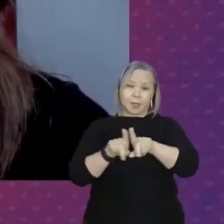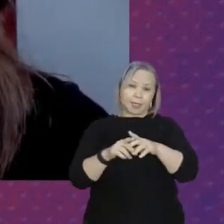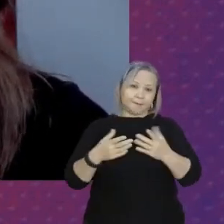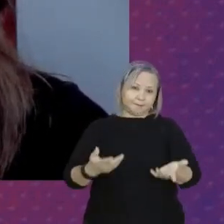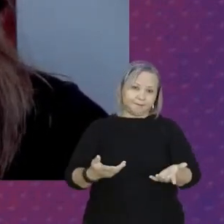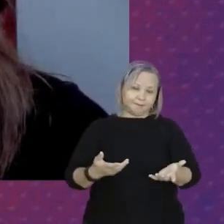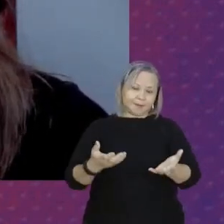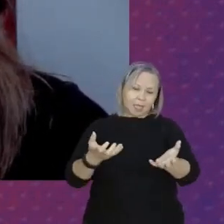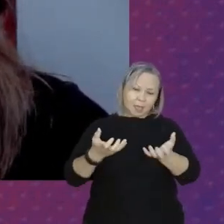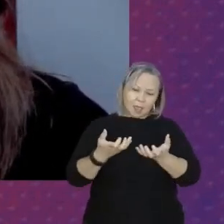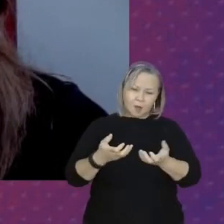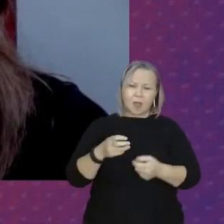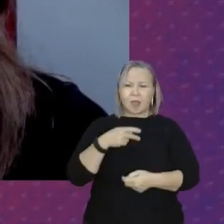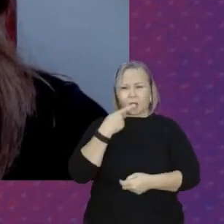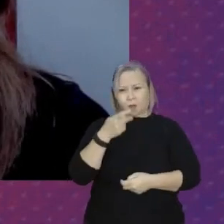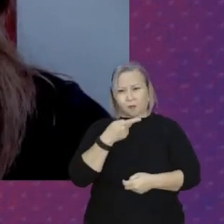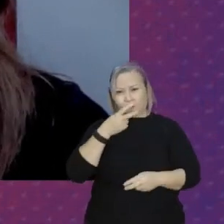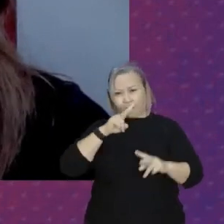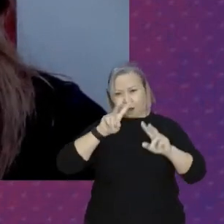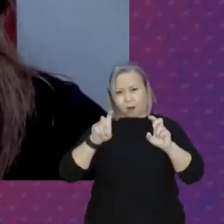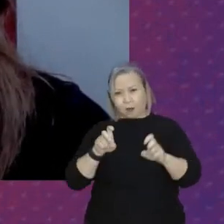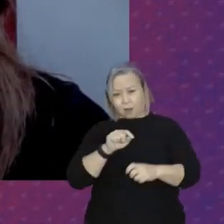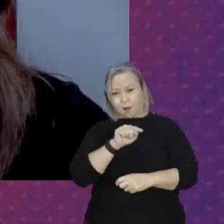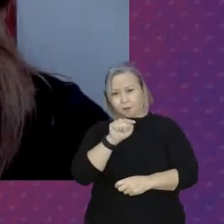queria trazer para vocês aqui